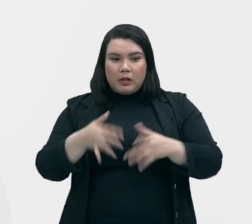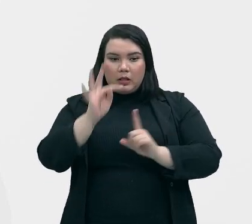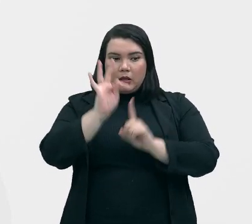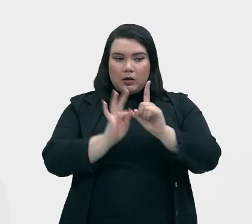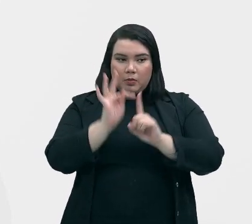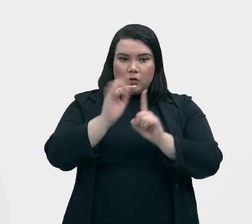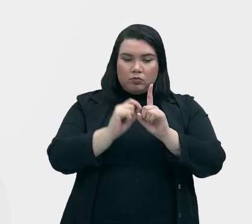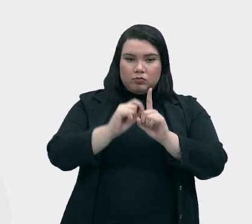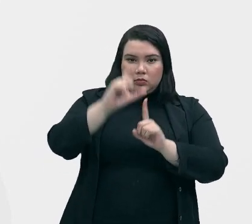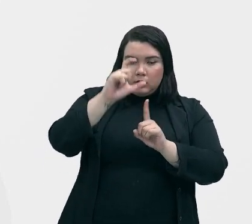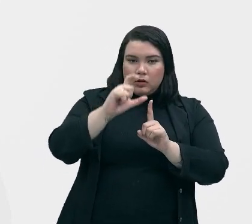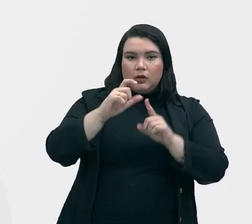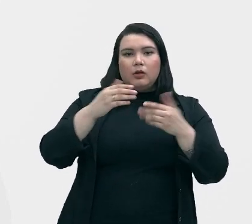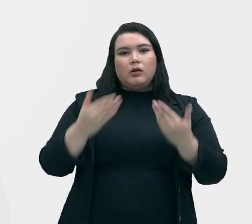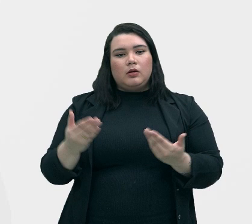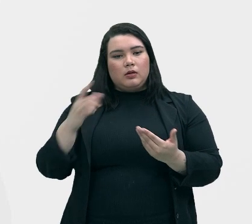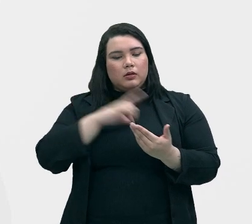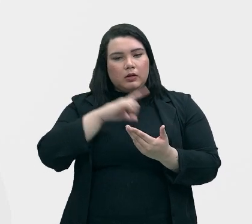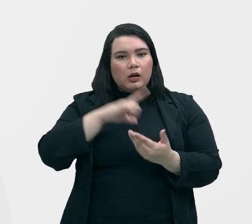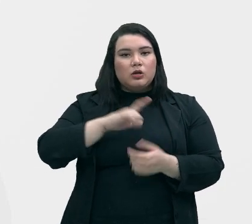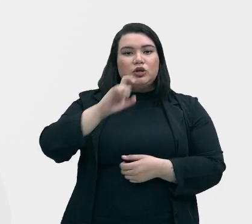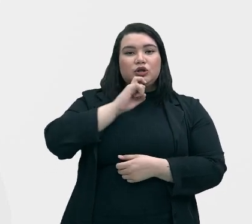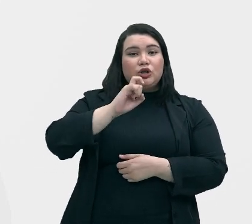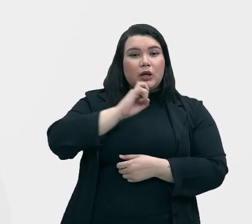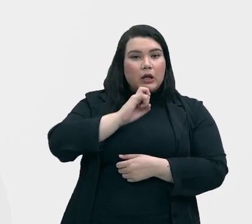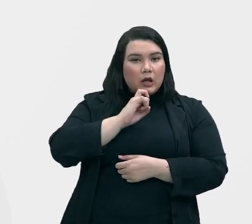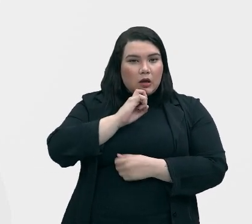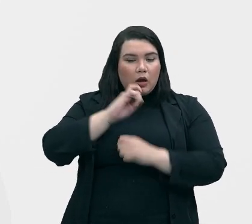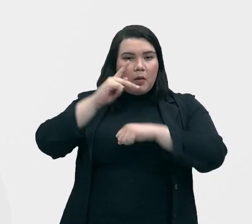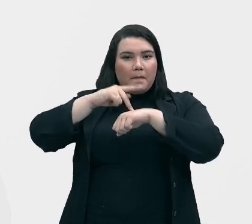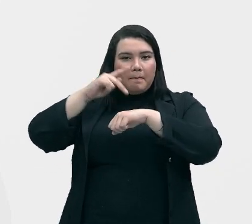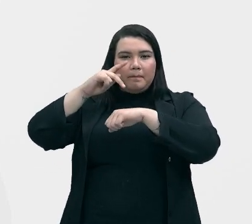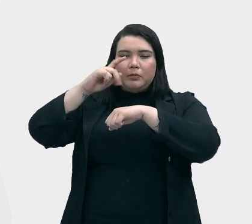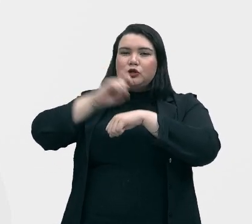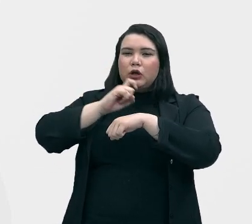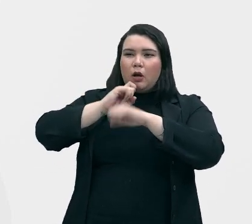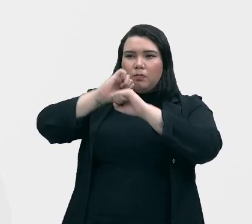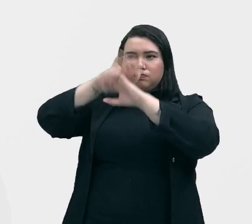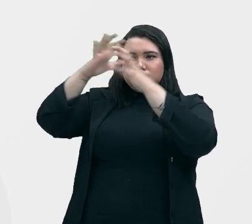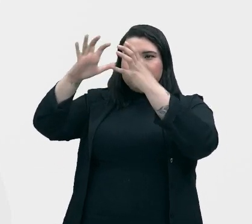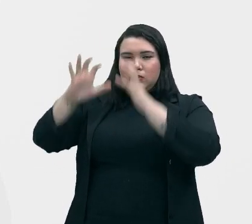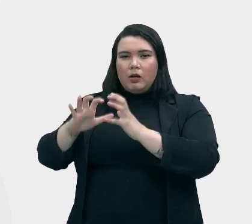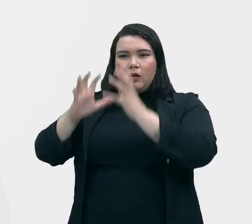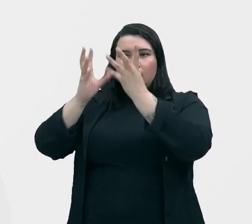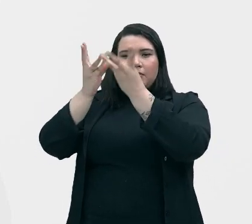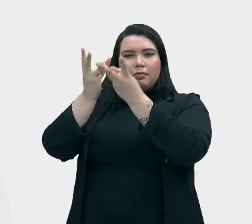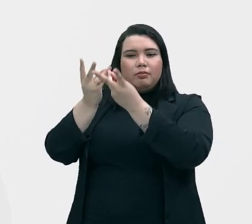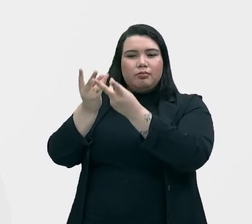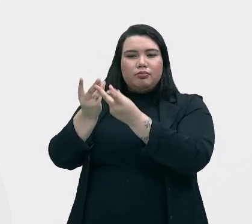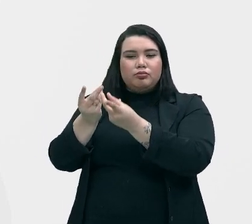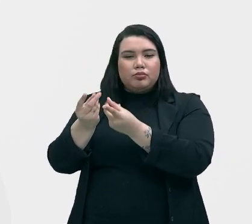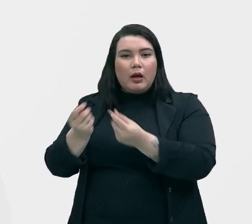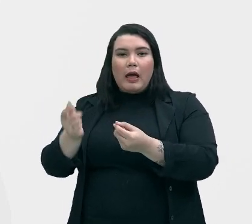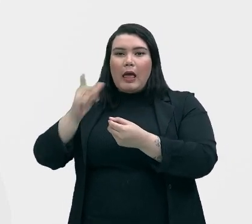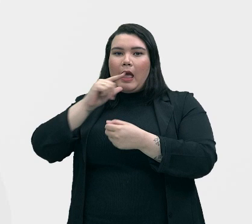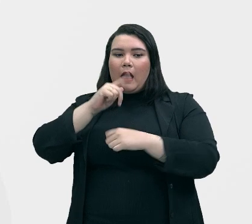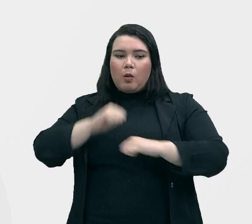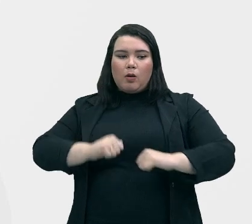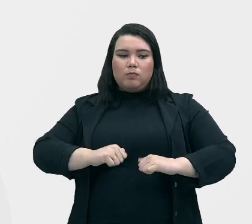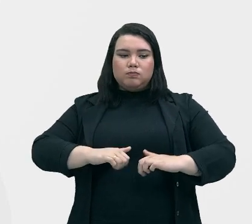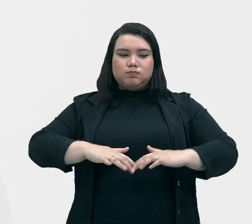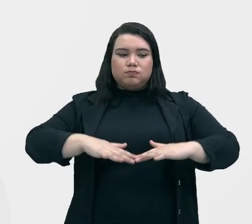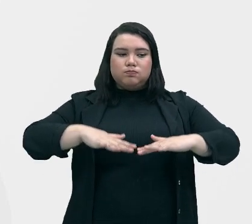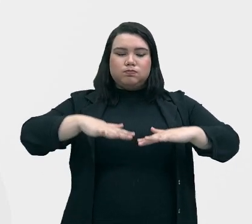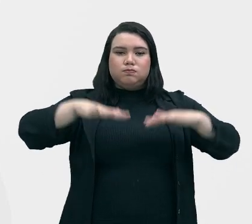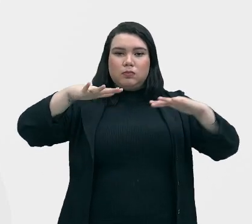um degelo das calotas polares, isso eleva o nível do mar. Elevando o nível do mar,